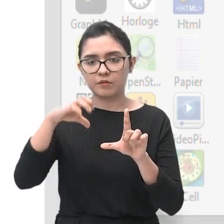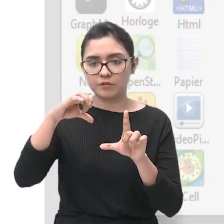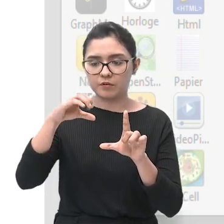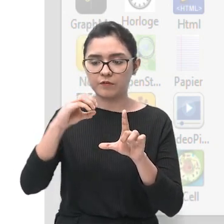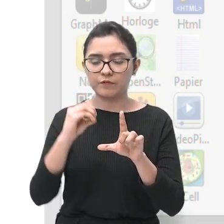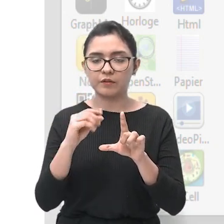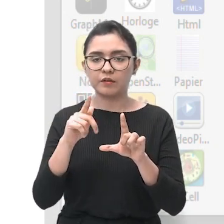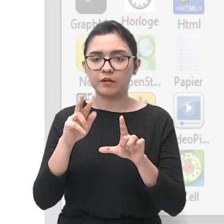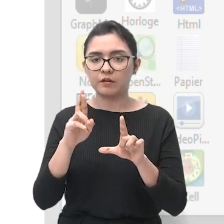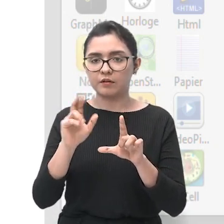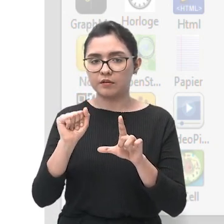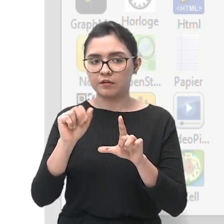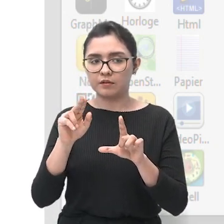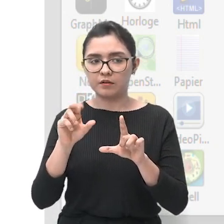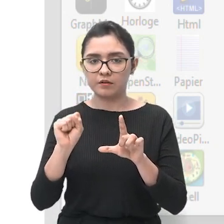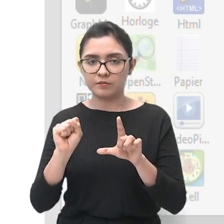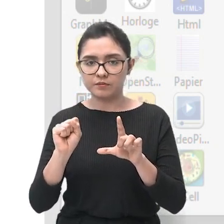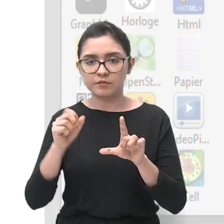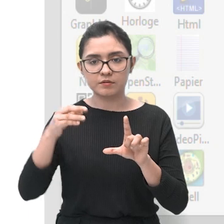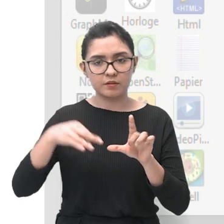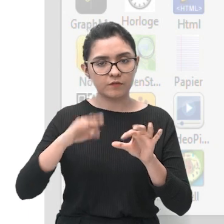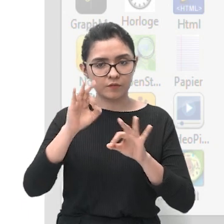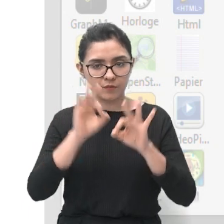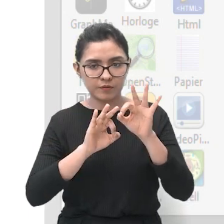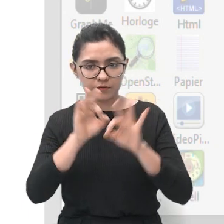90 graus aqui. Vamos ajustar aqui, né?